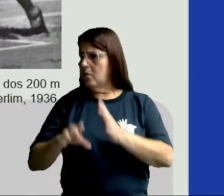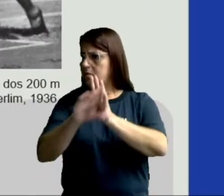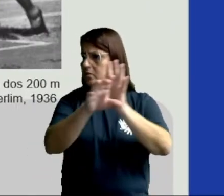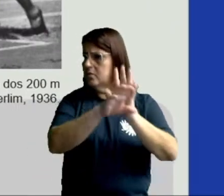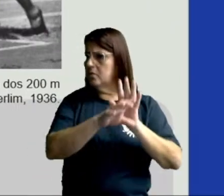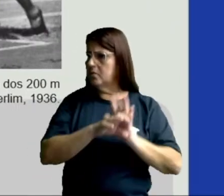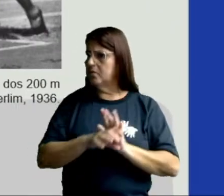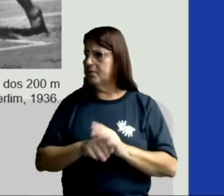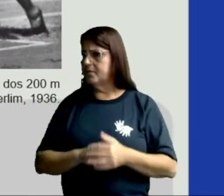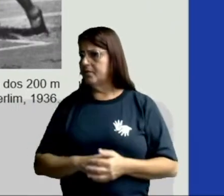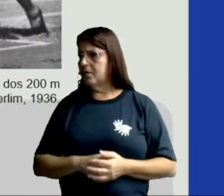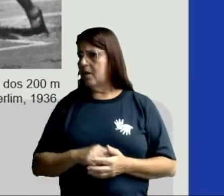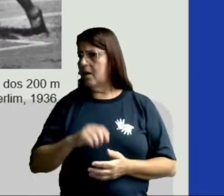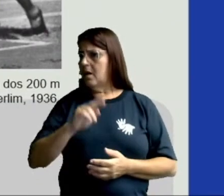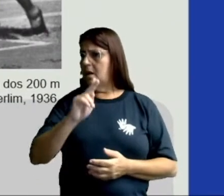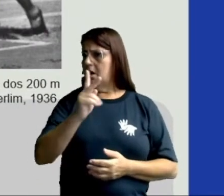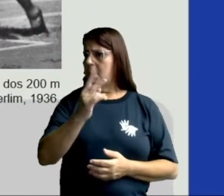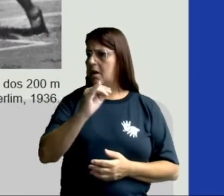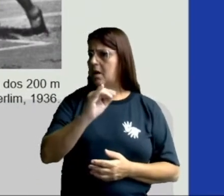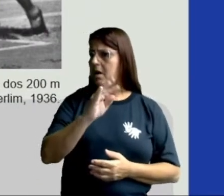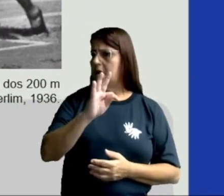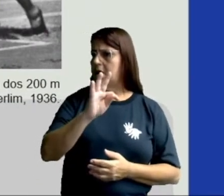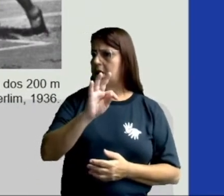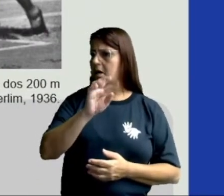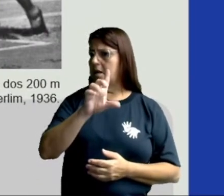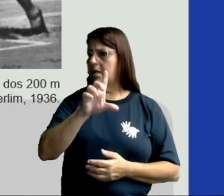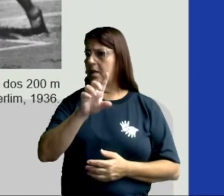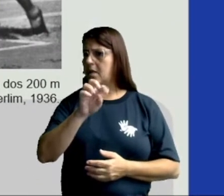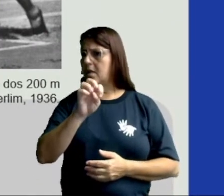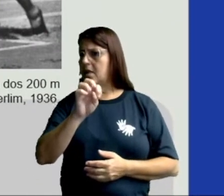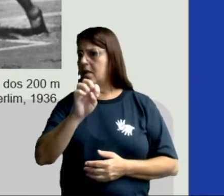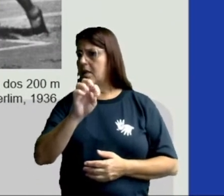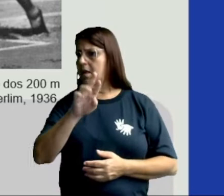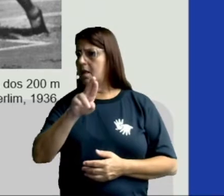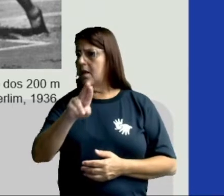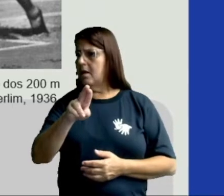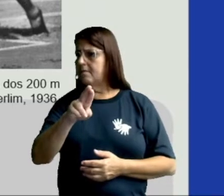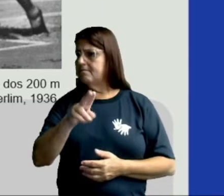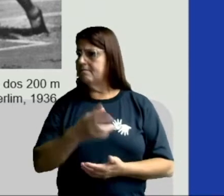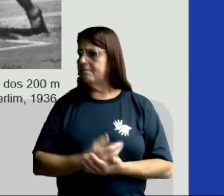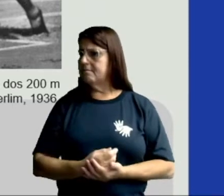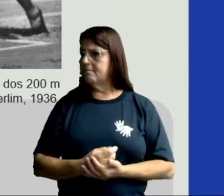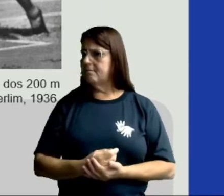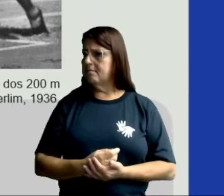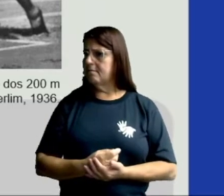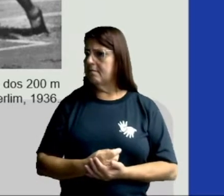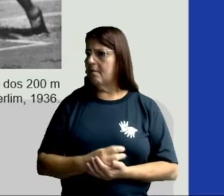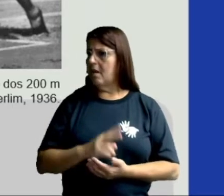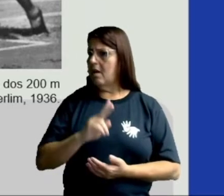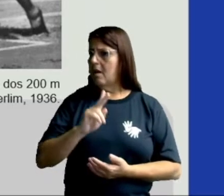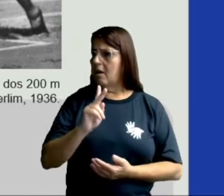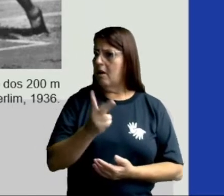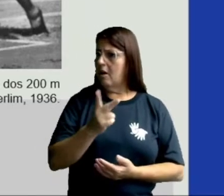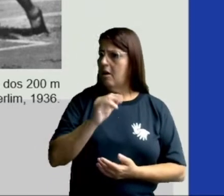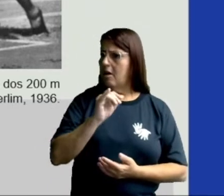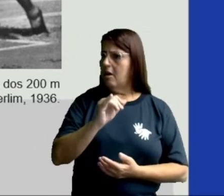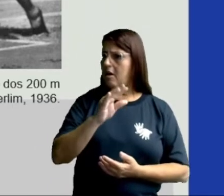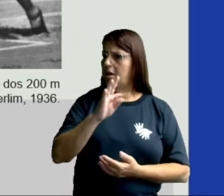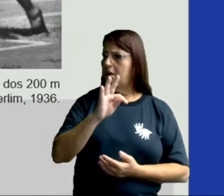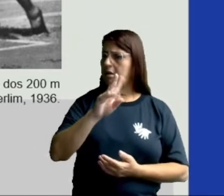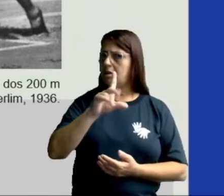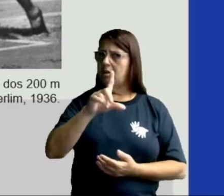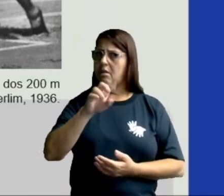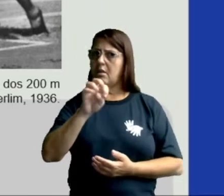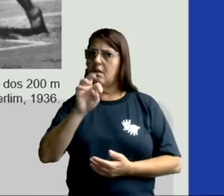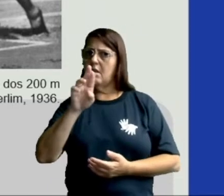humanidade. Aí vocês veem a imagem de um atleta negro que, na prova de 200 metros,